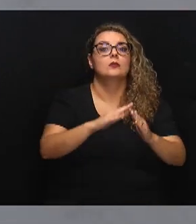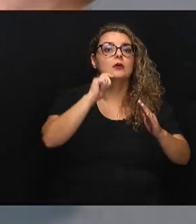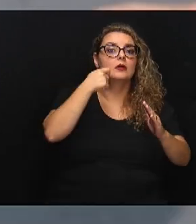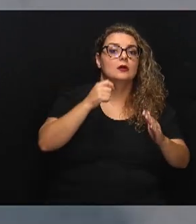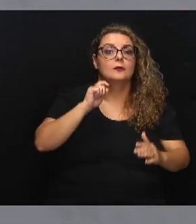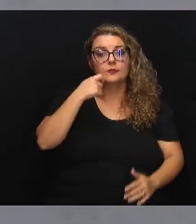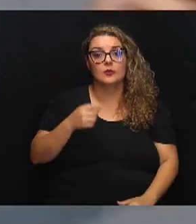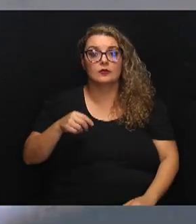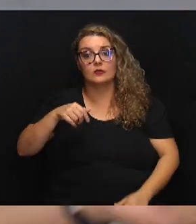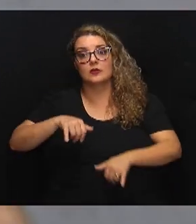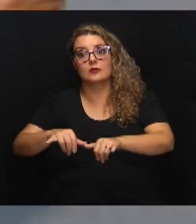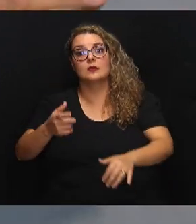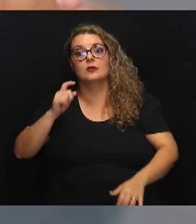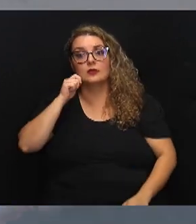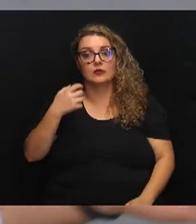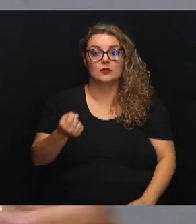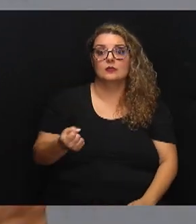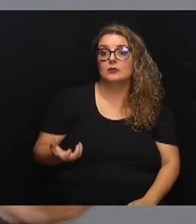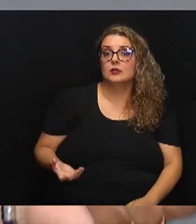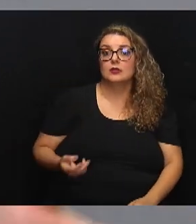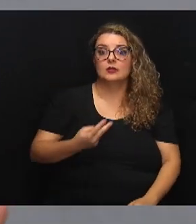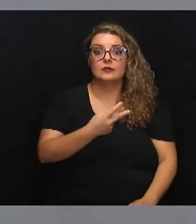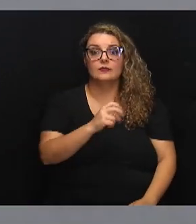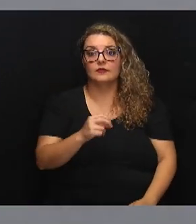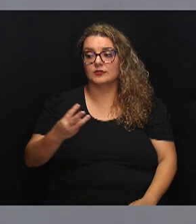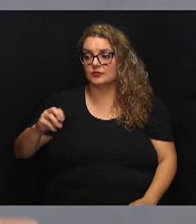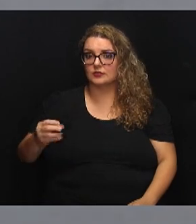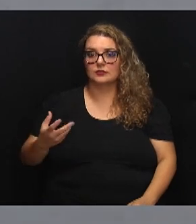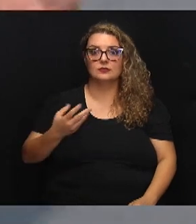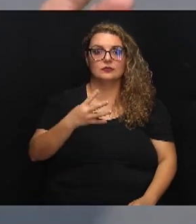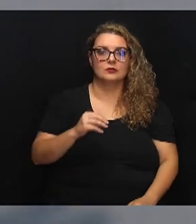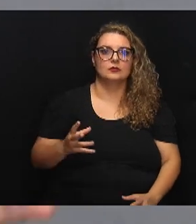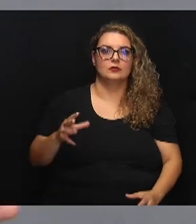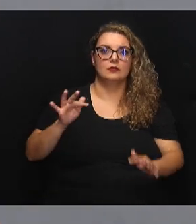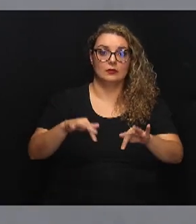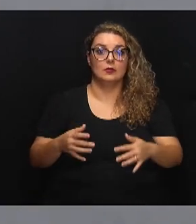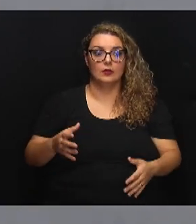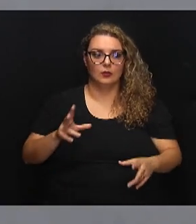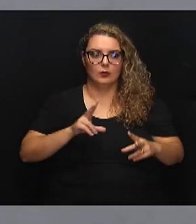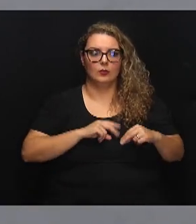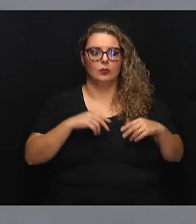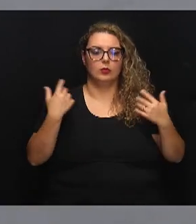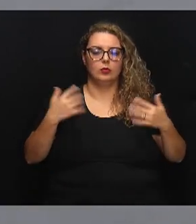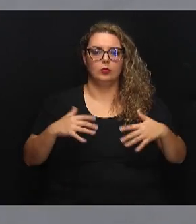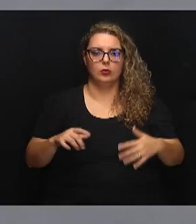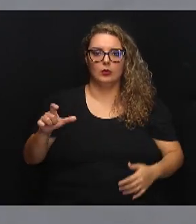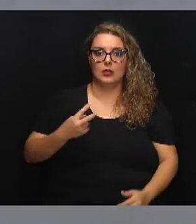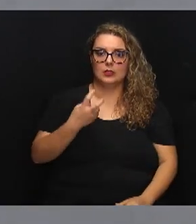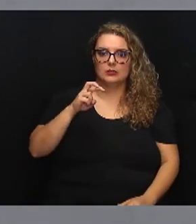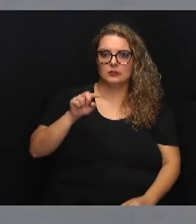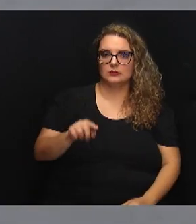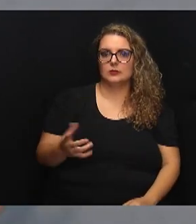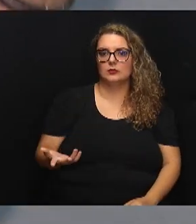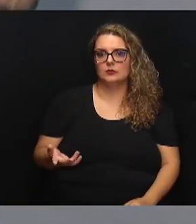compra leite, você vai comprando 50 ali, 20 ali, 30 ali, 40 ali, no final você fala, meu Deus, e é muito comum, né? Fatura do cartão veio 5.000, a gente sempre